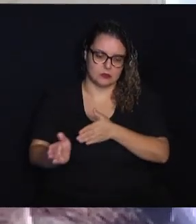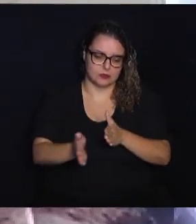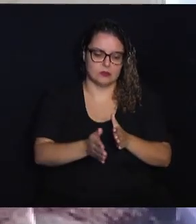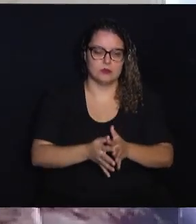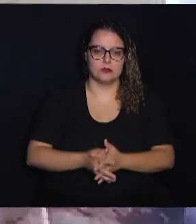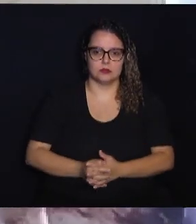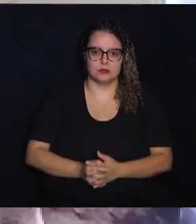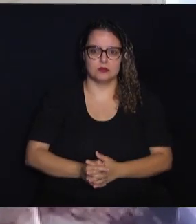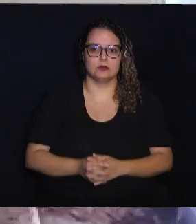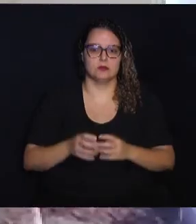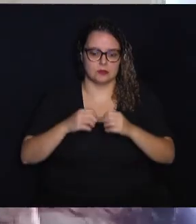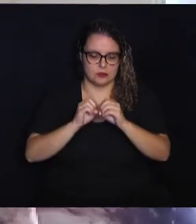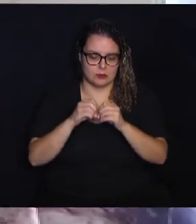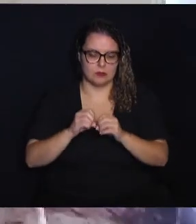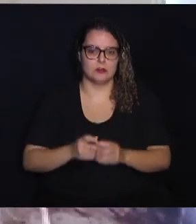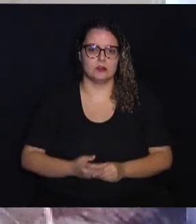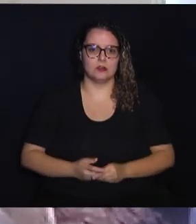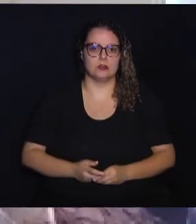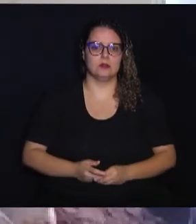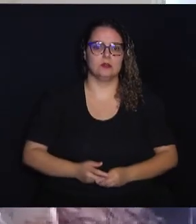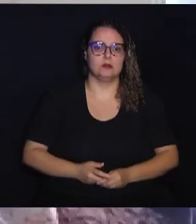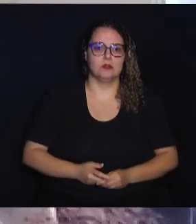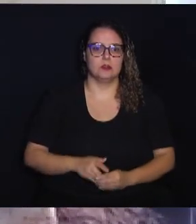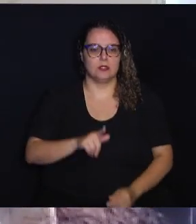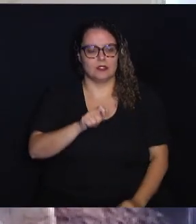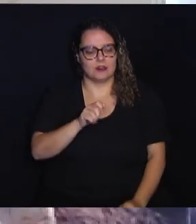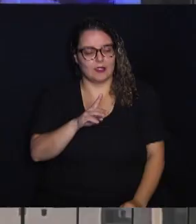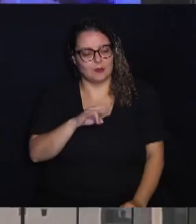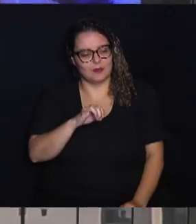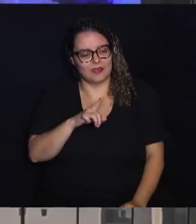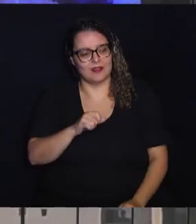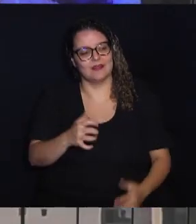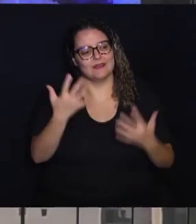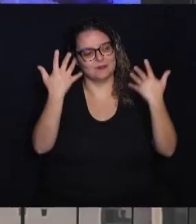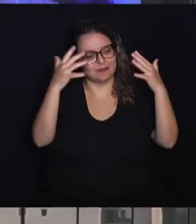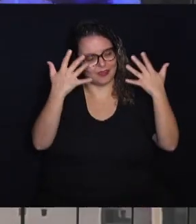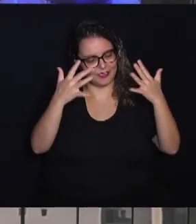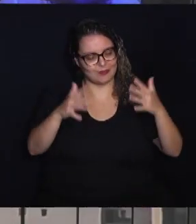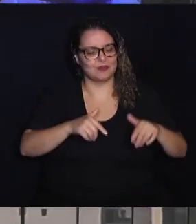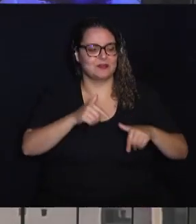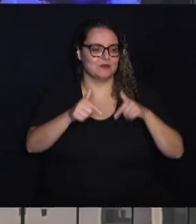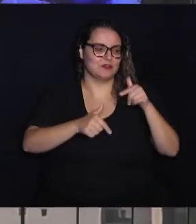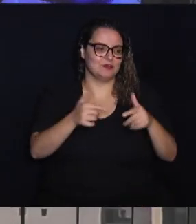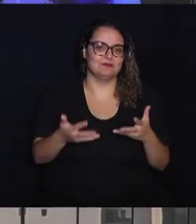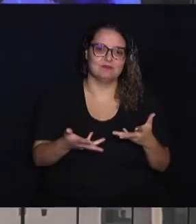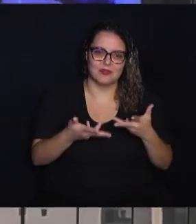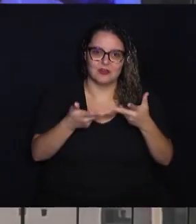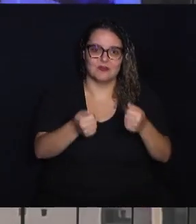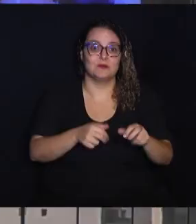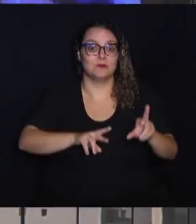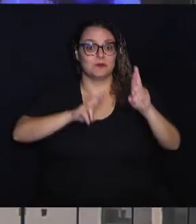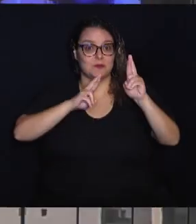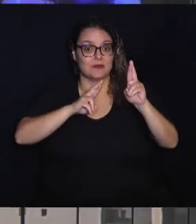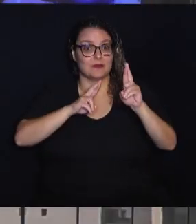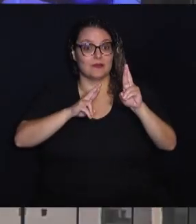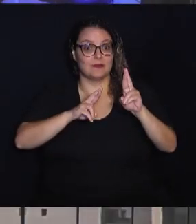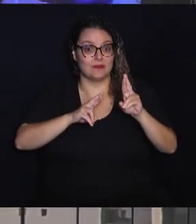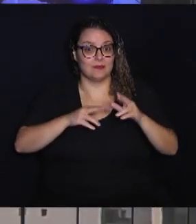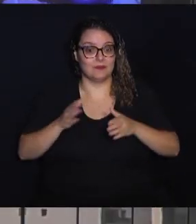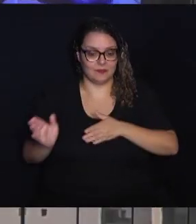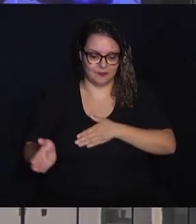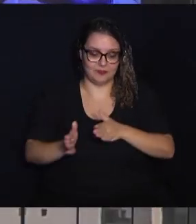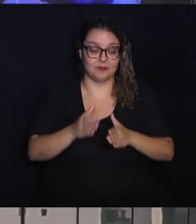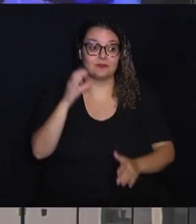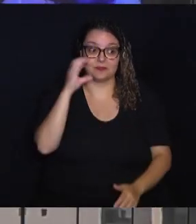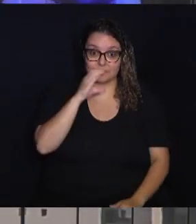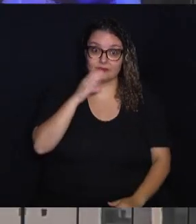vai conduzir no laboratório. Gabriela, queria dar os parabéns por esse trabalho sensacional. Espero que